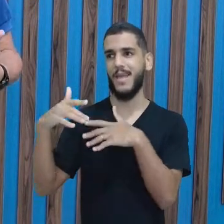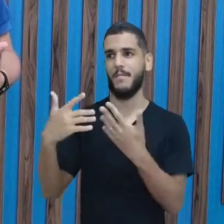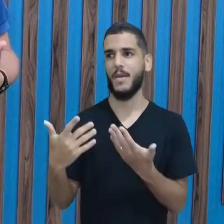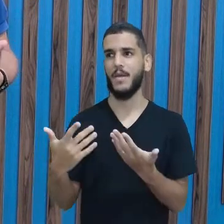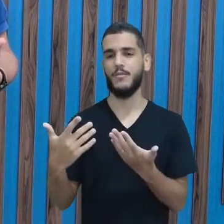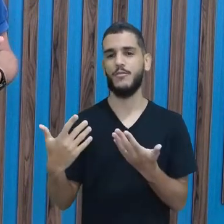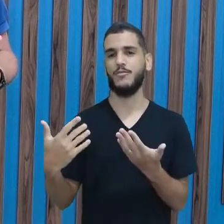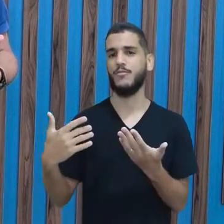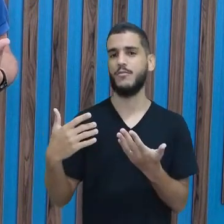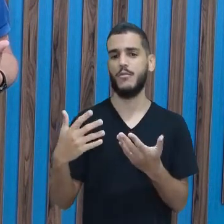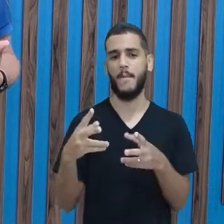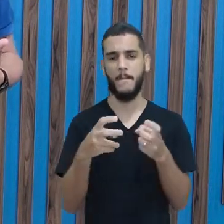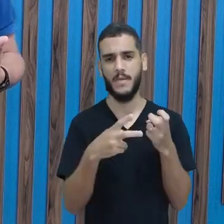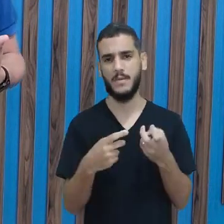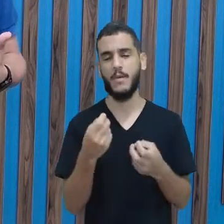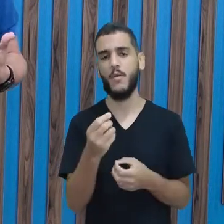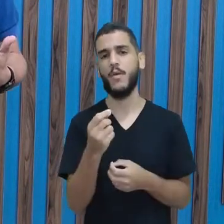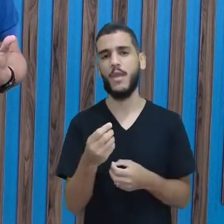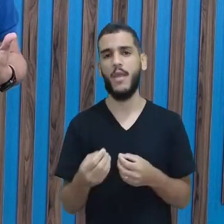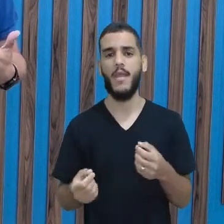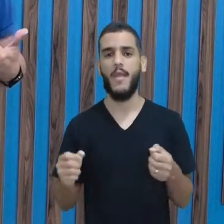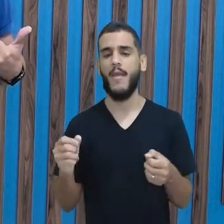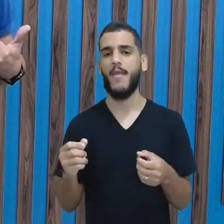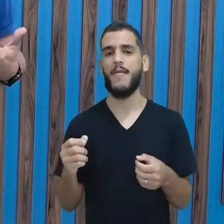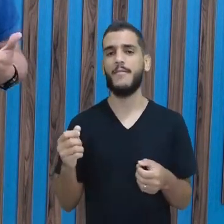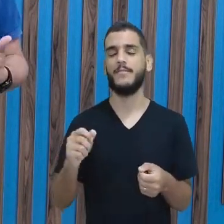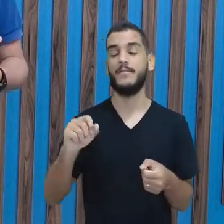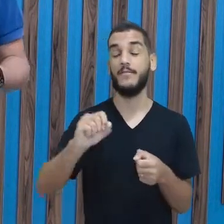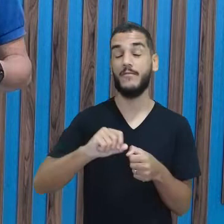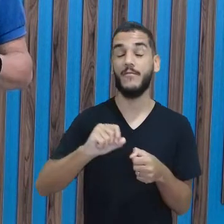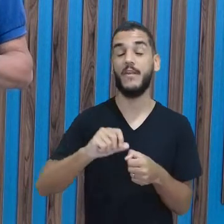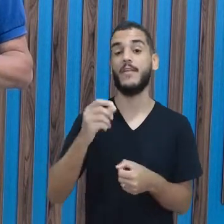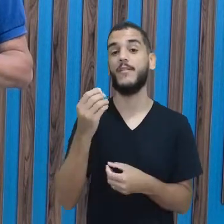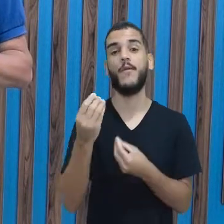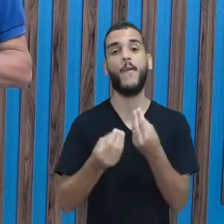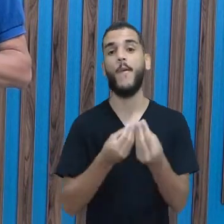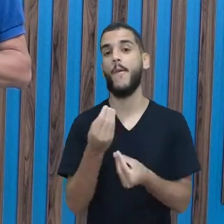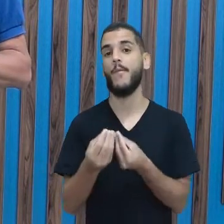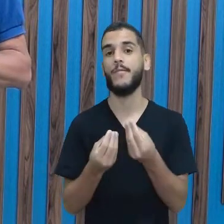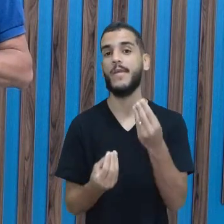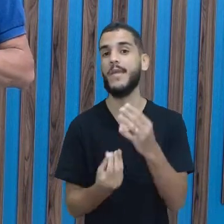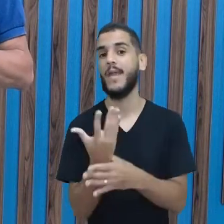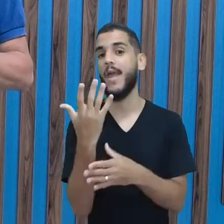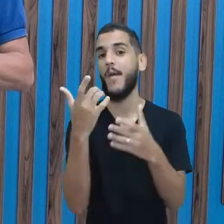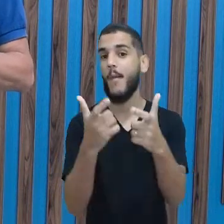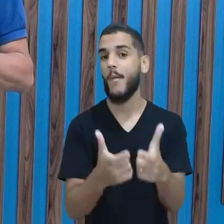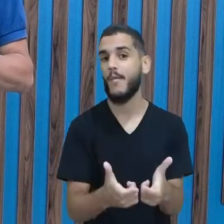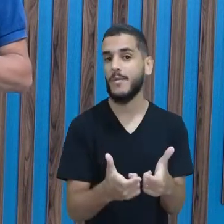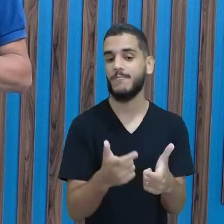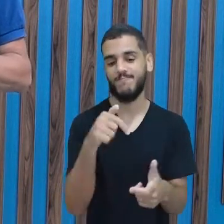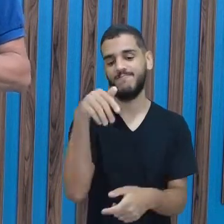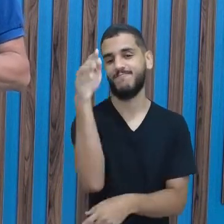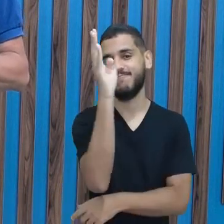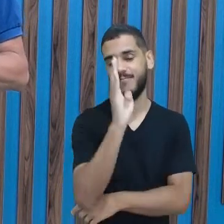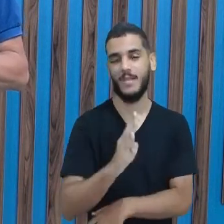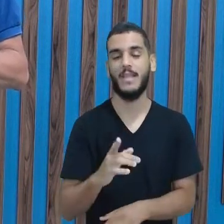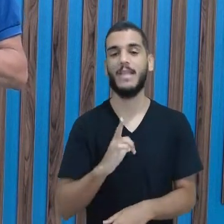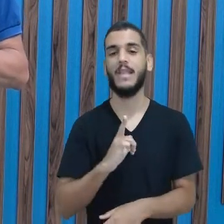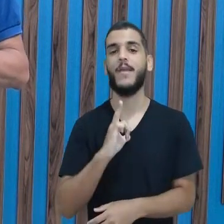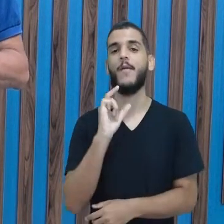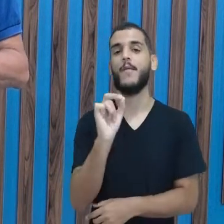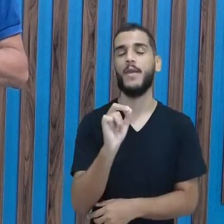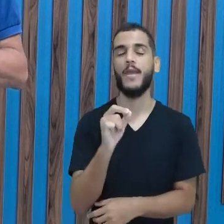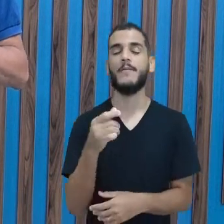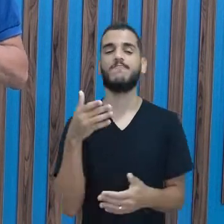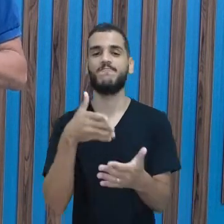in Brasil. Brasil, né? com Z. Com Z. Né? Então você tem aí uma situação de fronteiras de